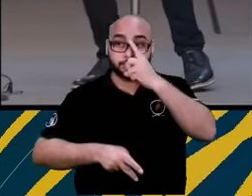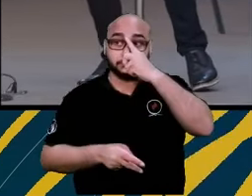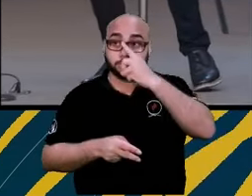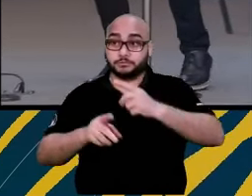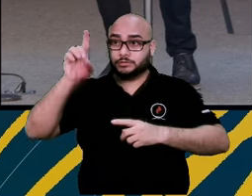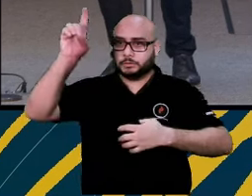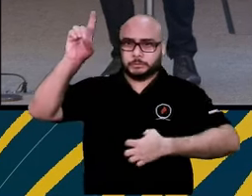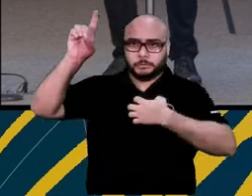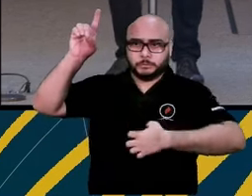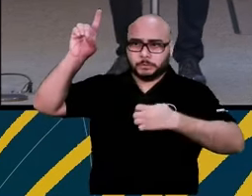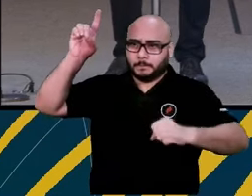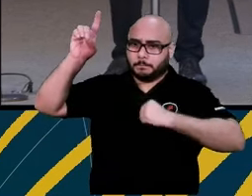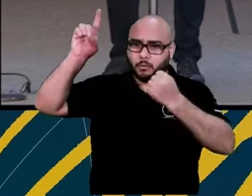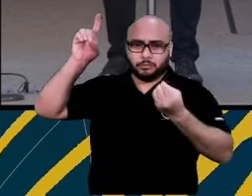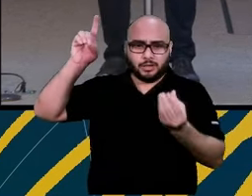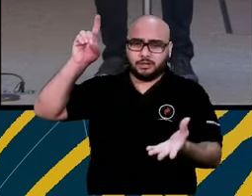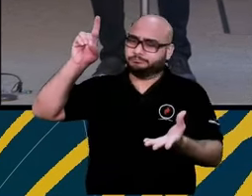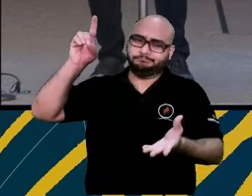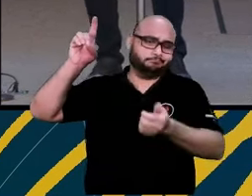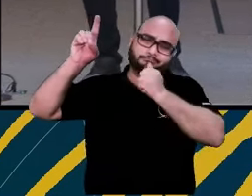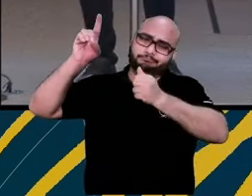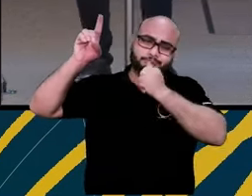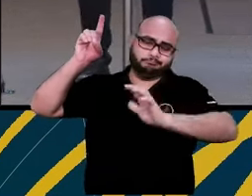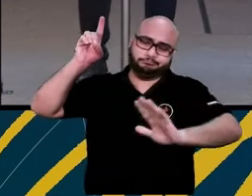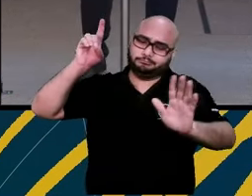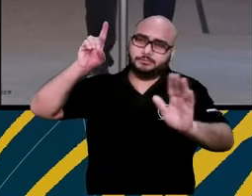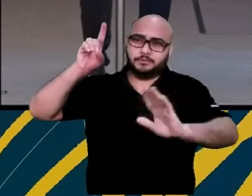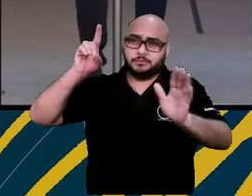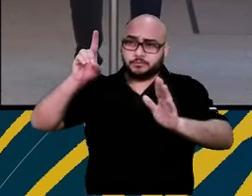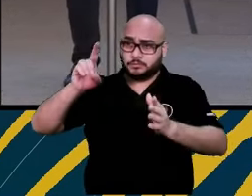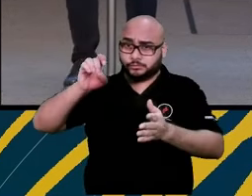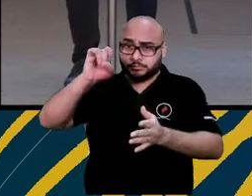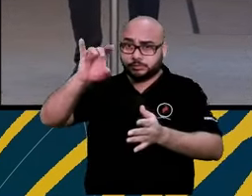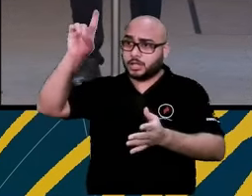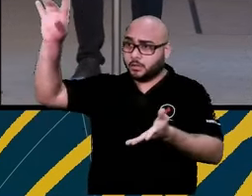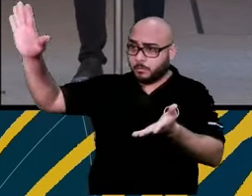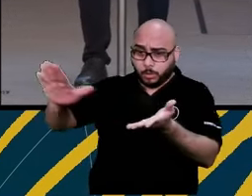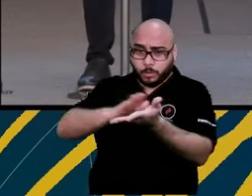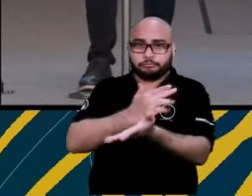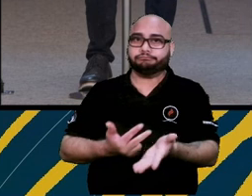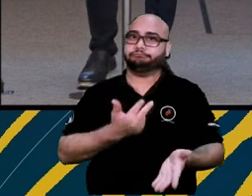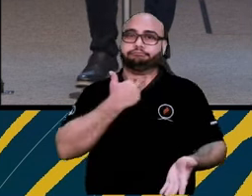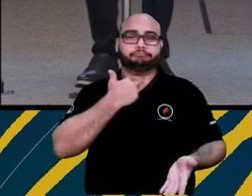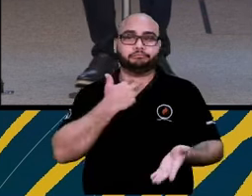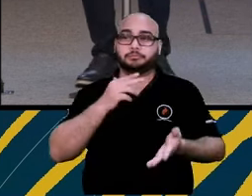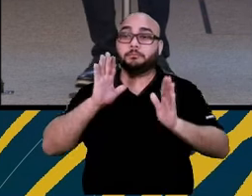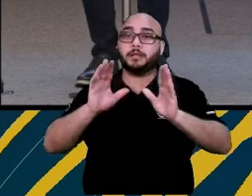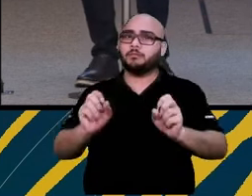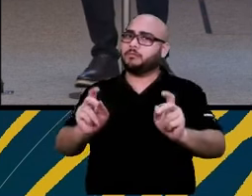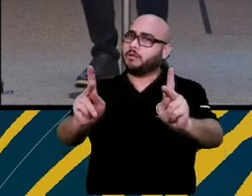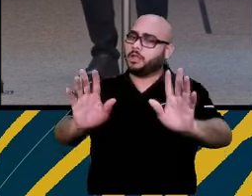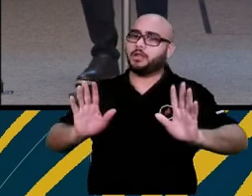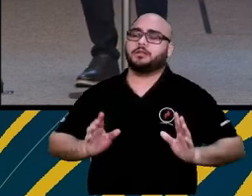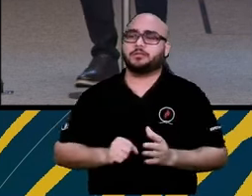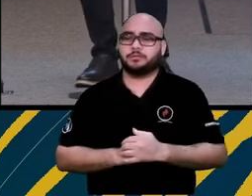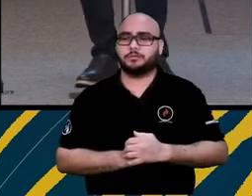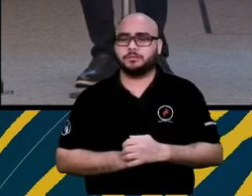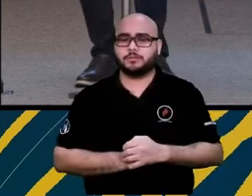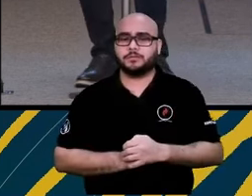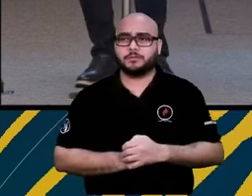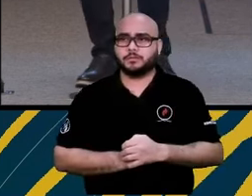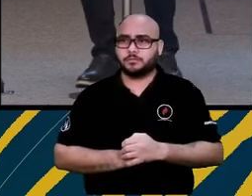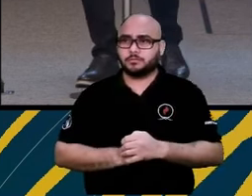Jerusalém pelas mãos de Sisaque. Verso de número 8. Porém, serão seus servos, para que conheçam a